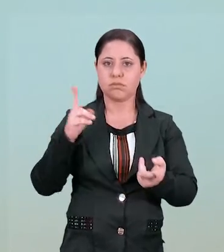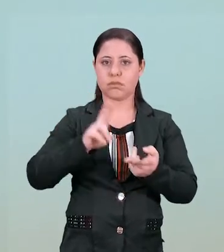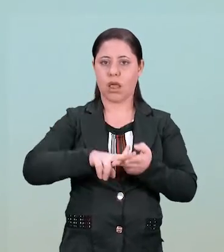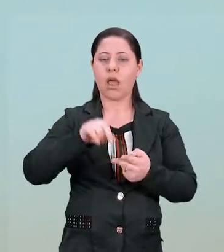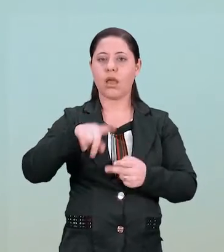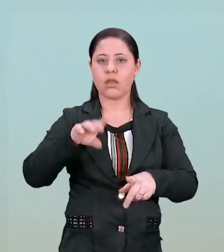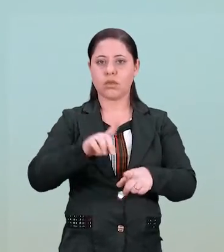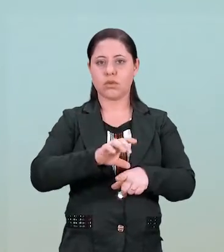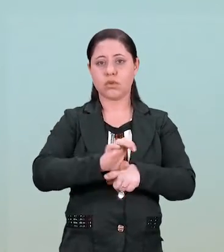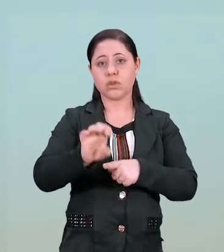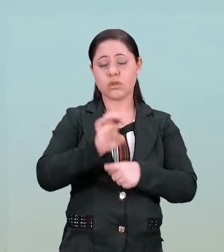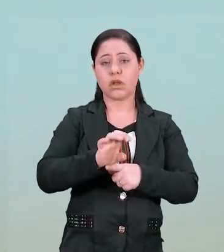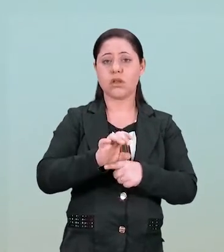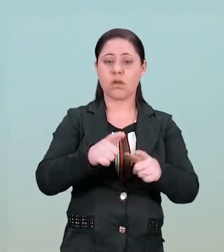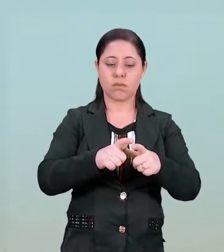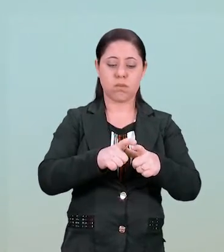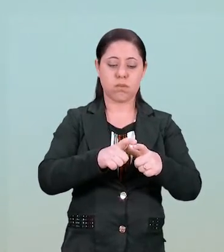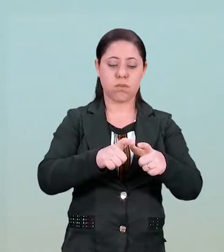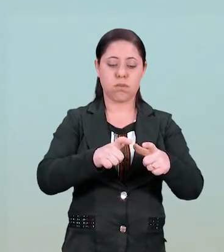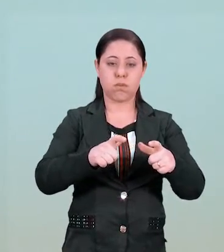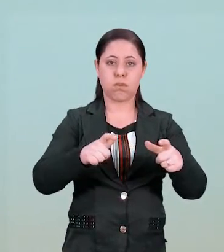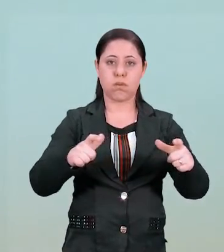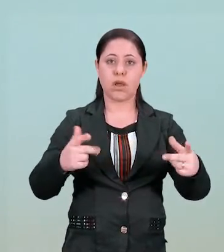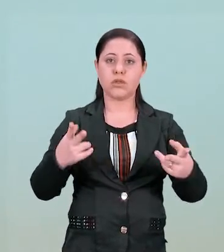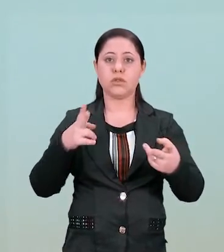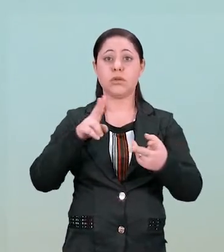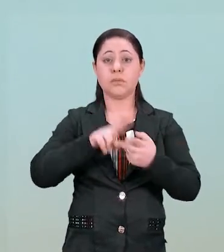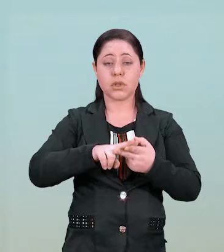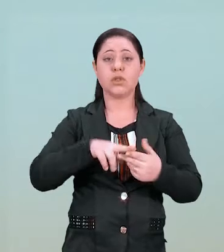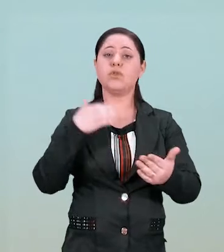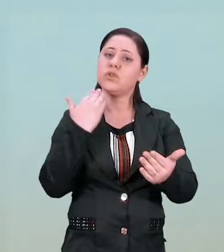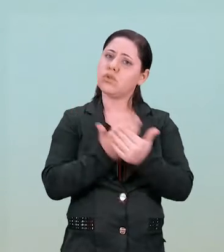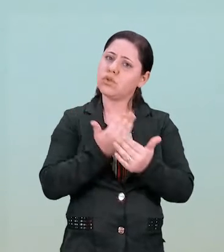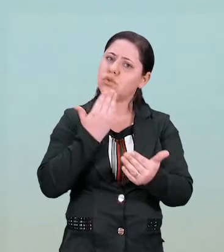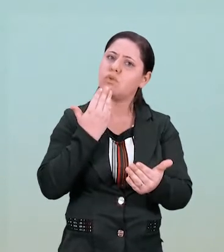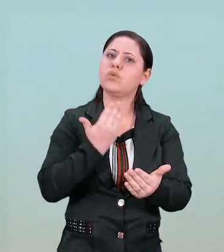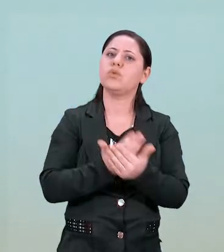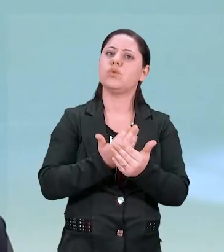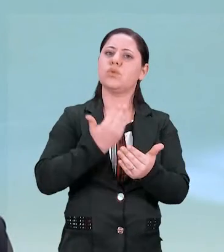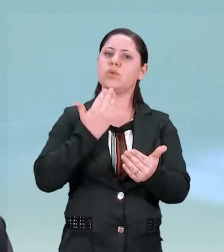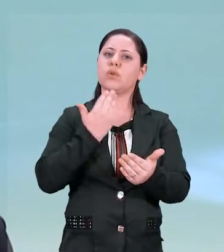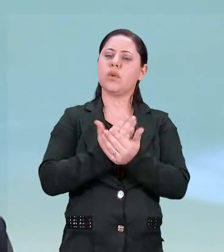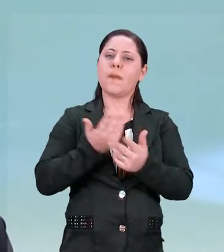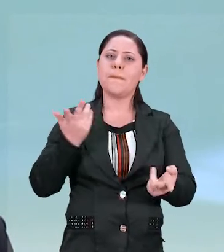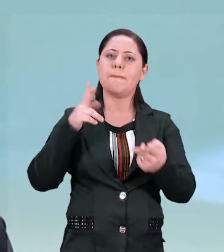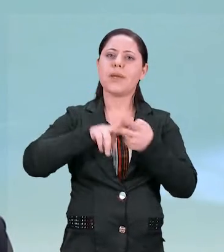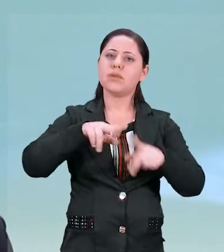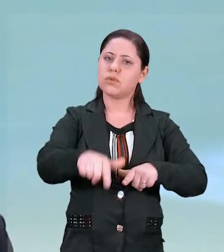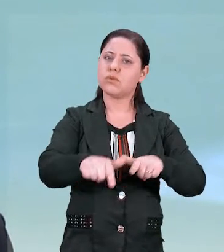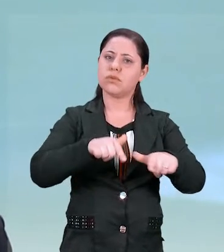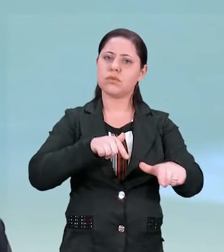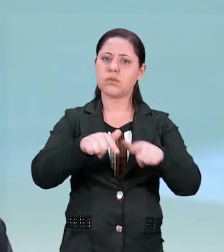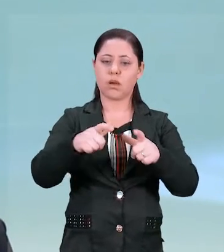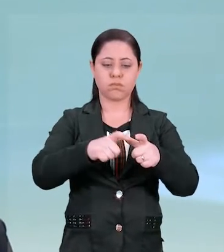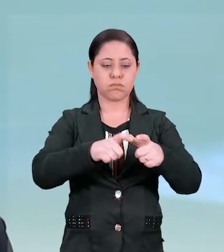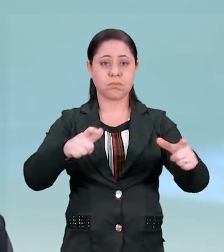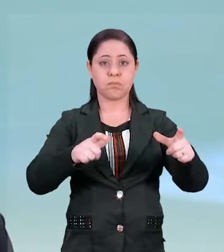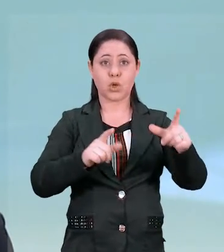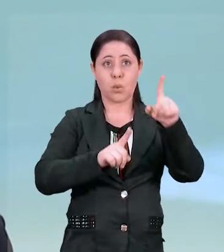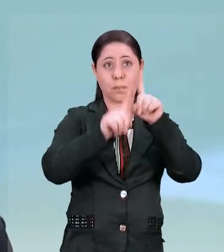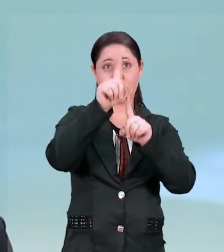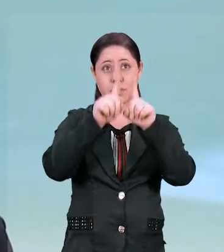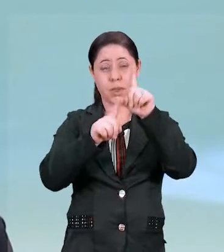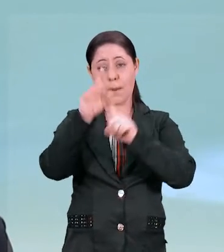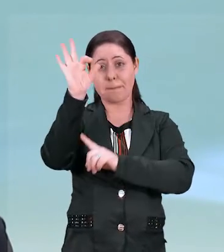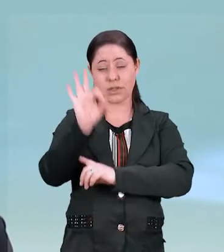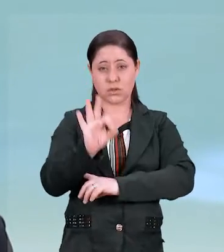que tem o maior percentual de presos estudando, o maior percentual de presos trabalhando. E me preocupa quando